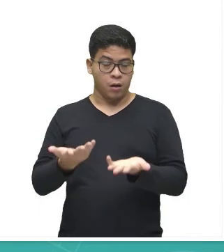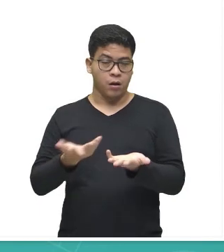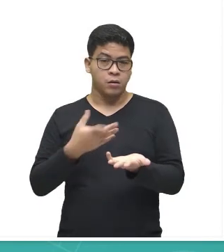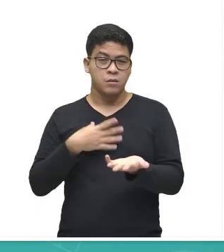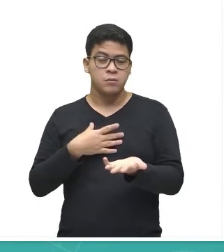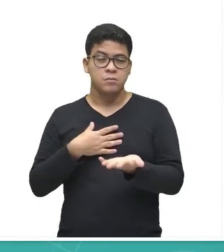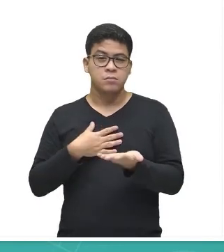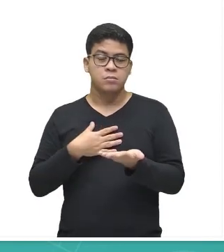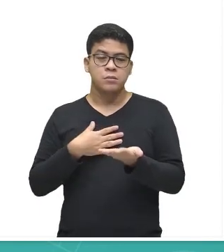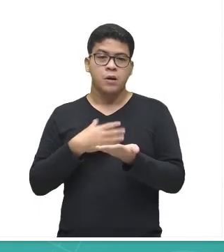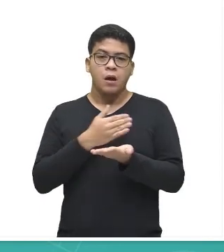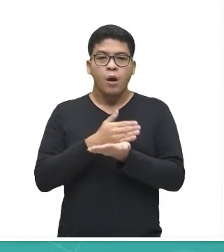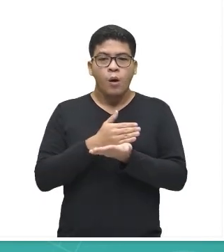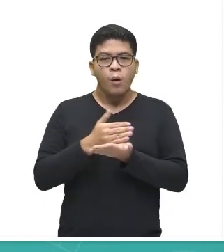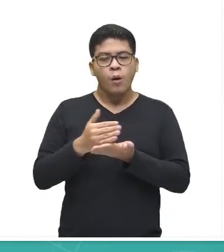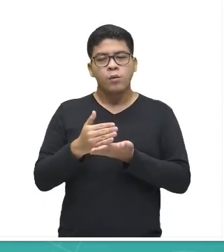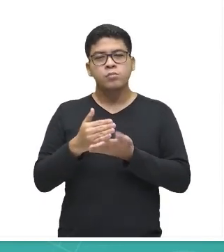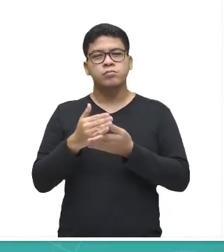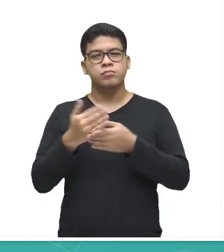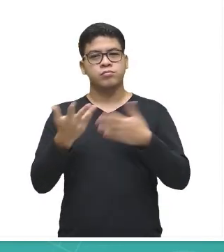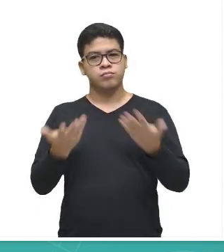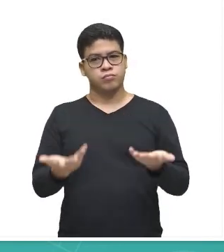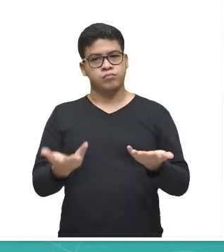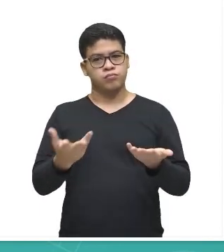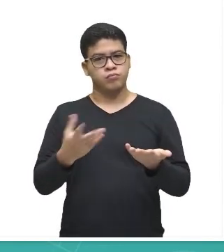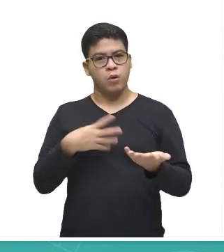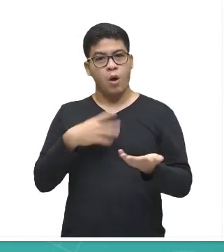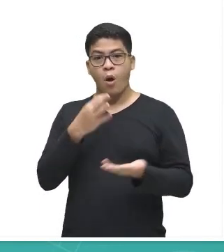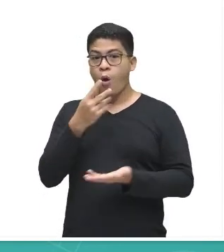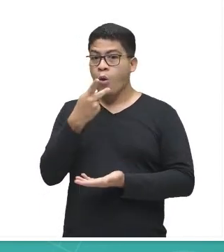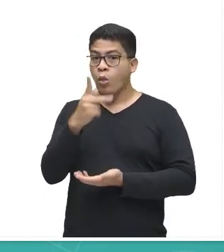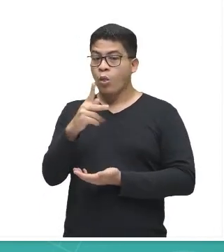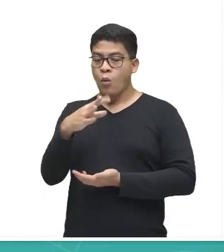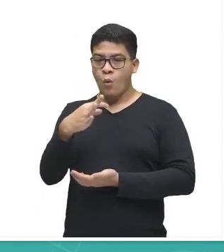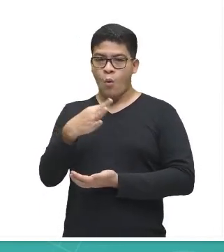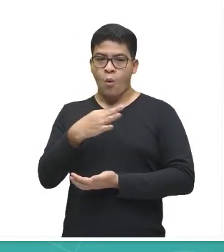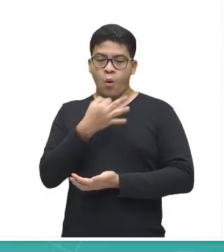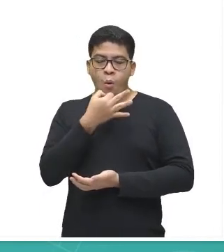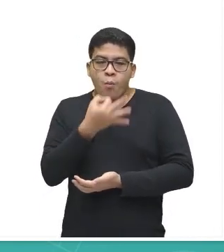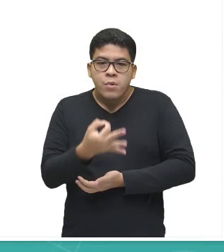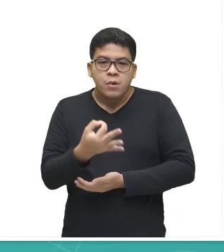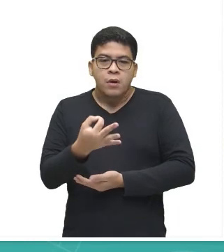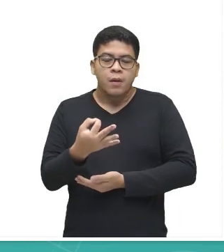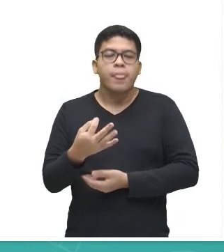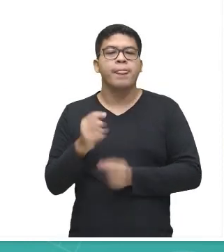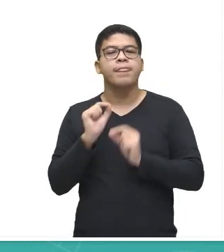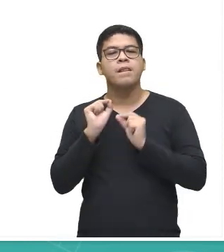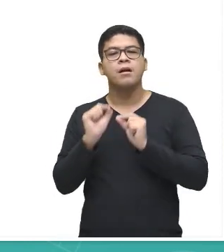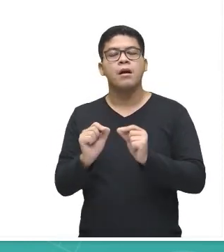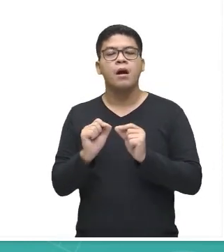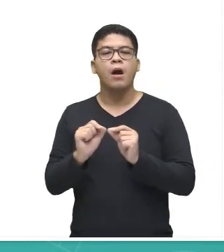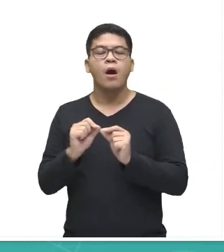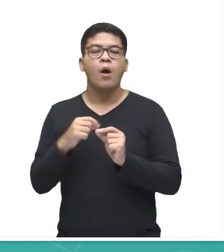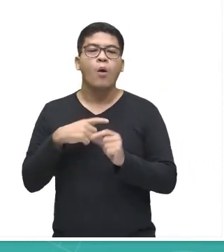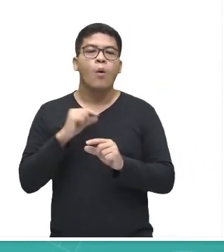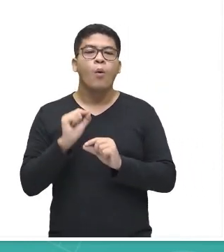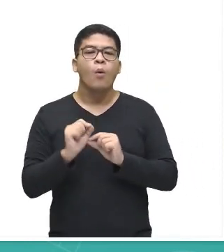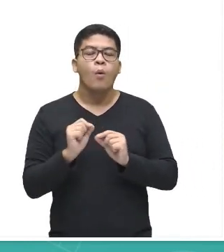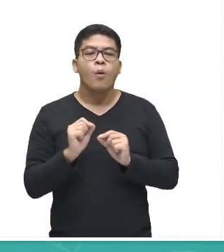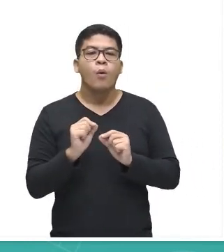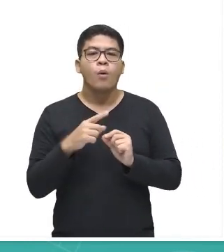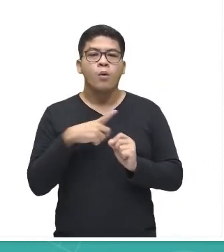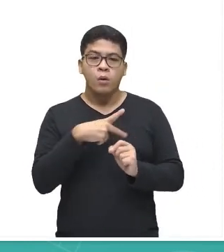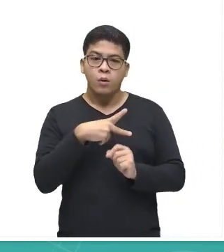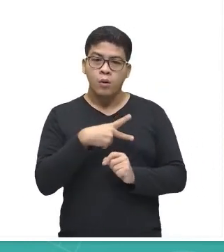você emite assim a sua opinião, você fala baseado em quê? Você